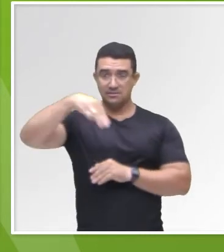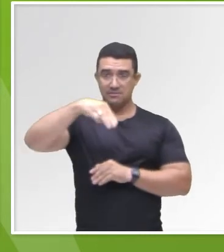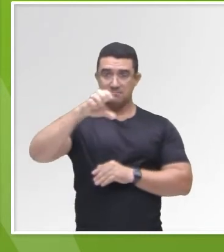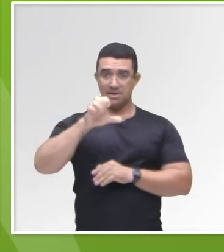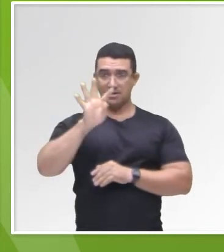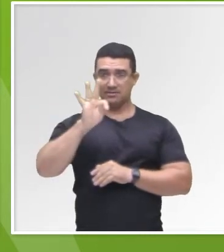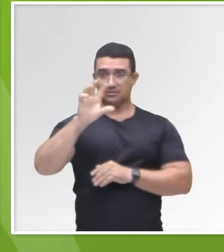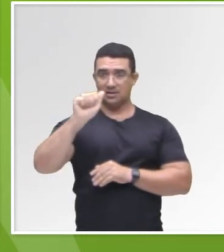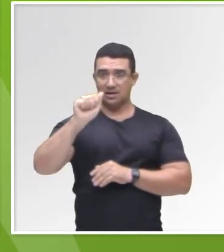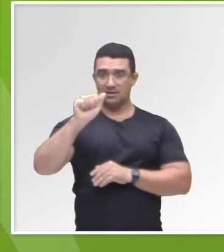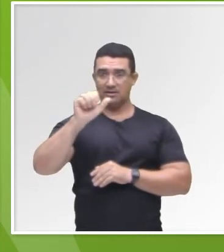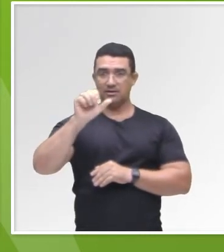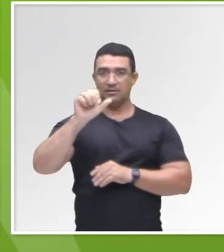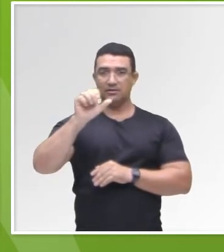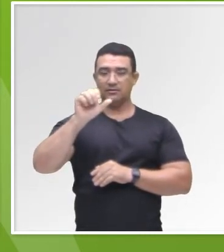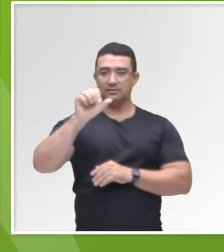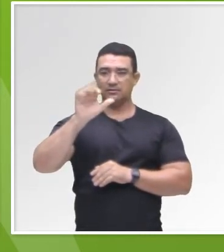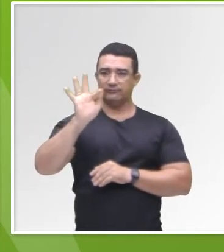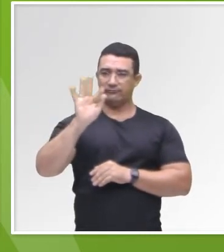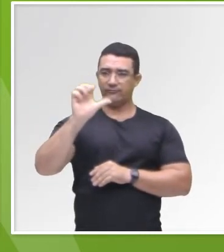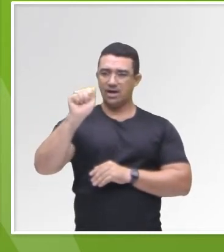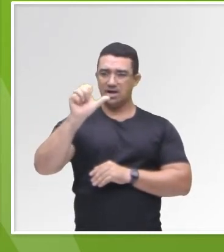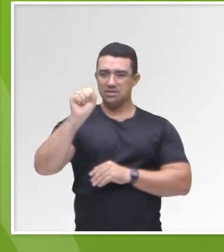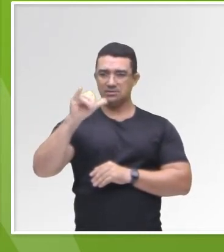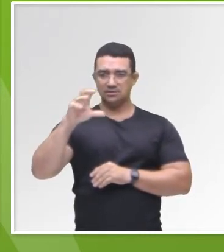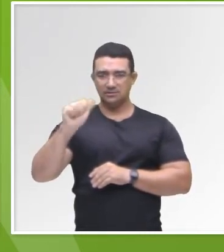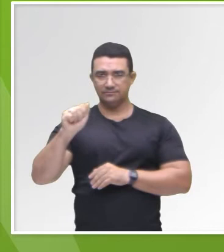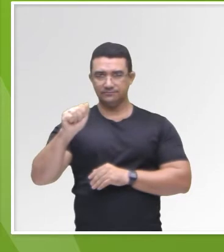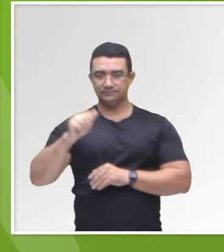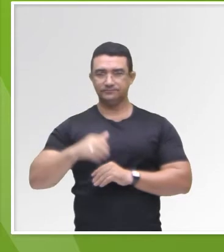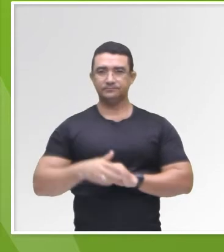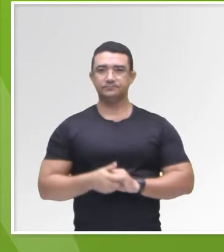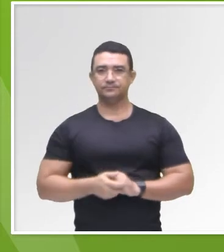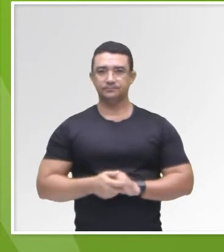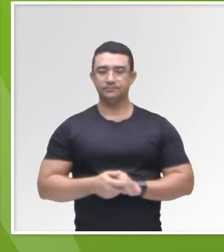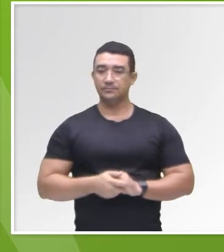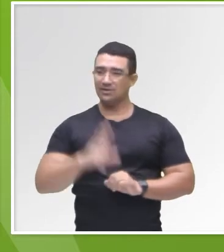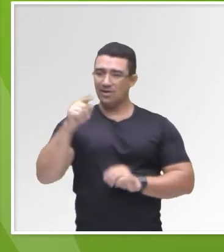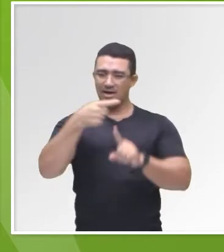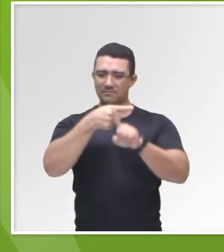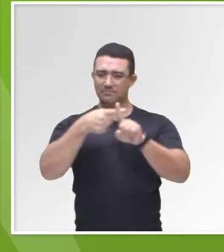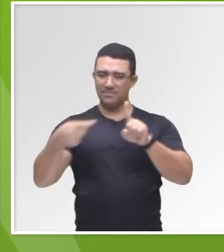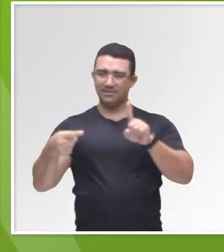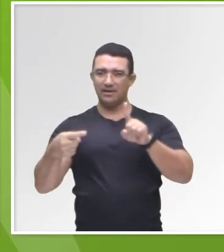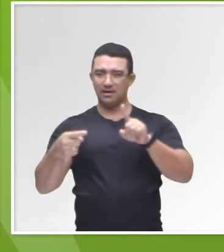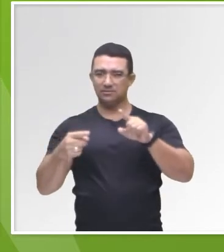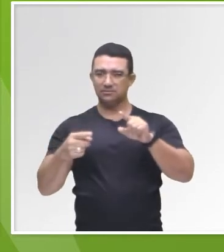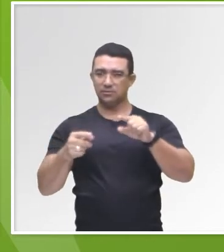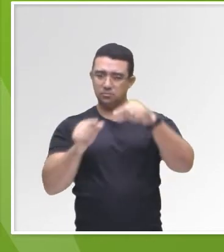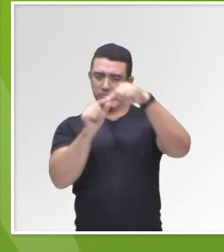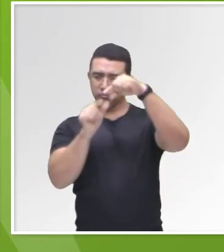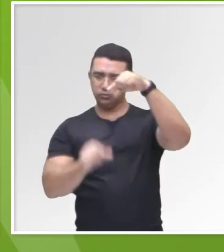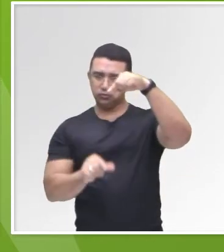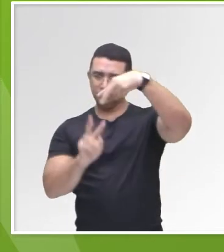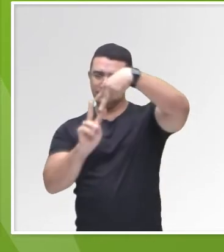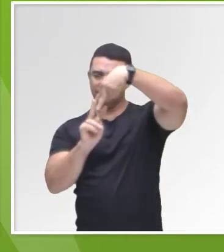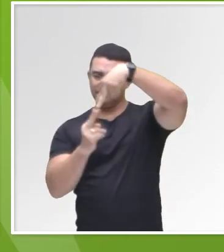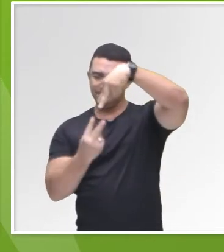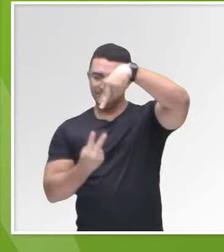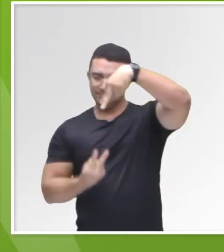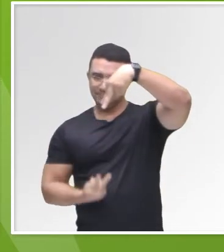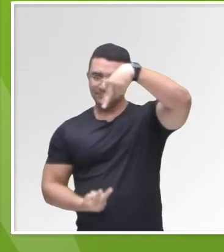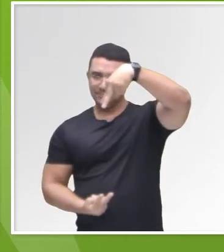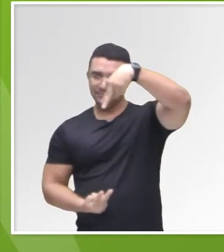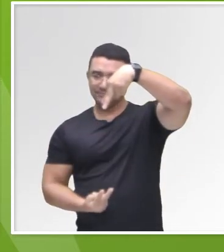terrestre, quando a gente está estudando geografia, a gente tem aqui uma linha equatorial, né, que corta o nosso globo terrestre bem no meio. A mesma coisa aqui na nossa